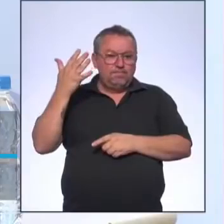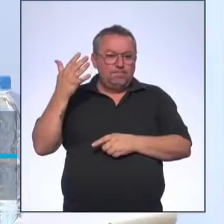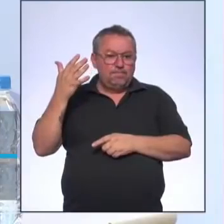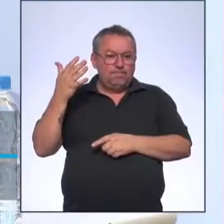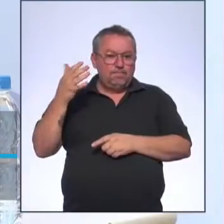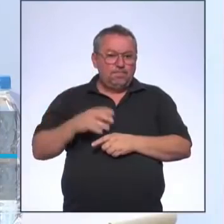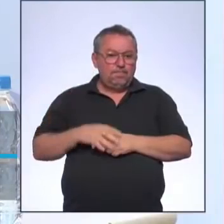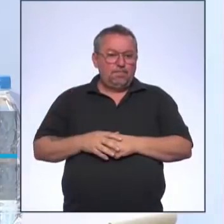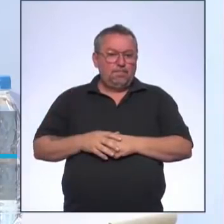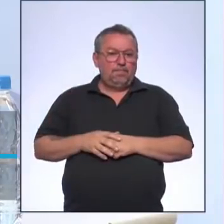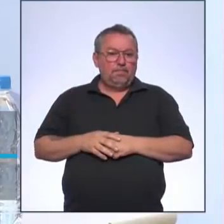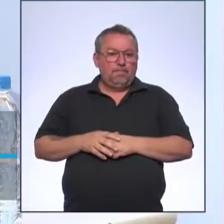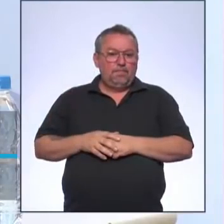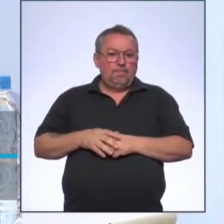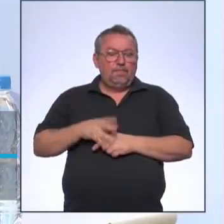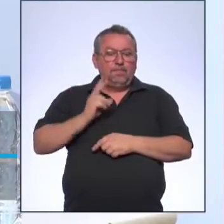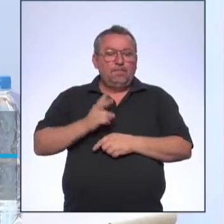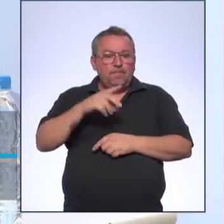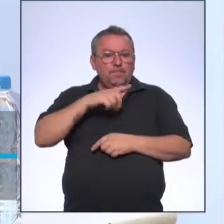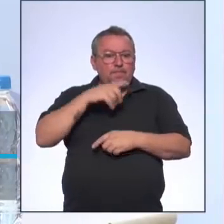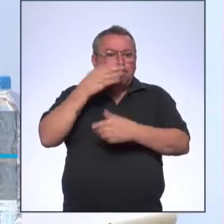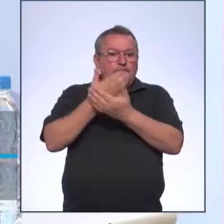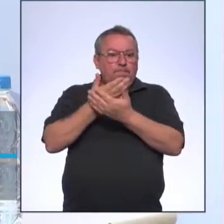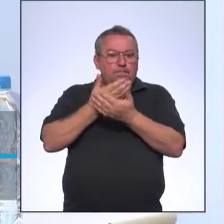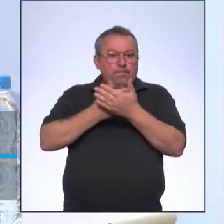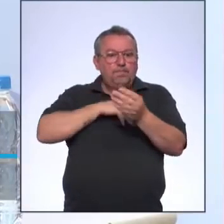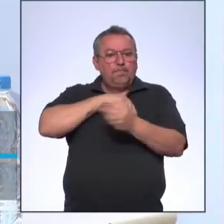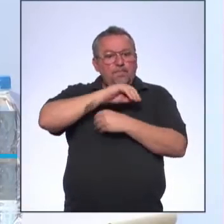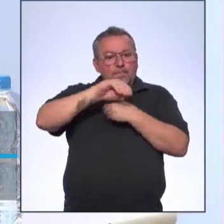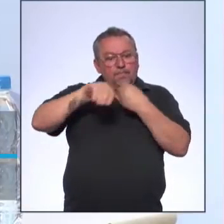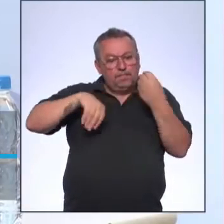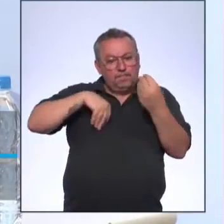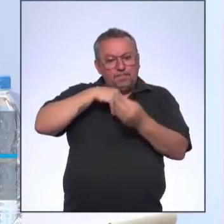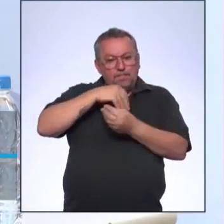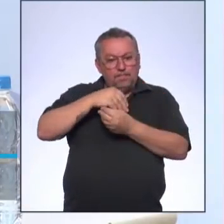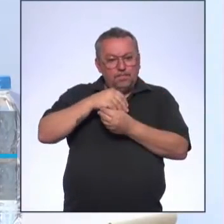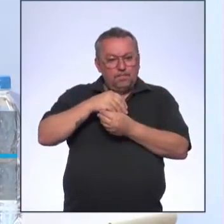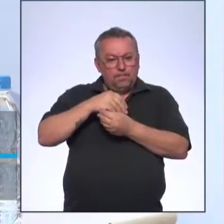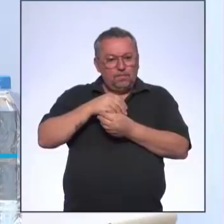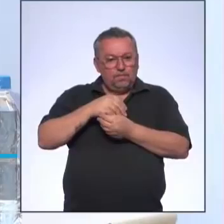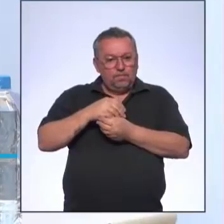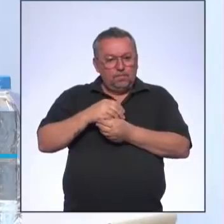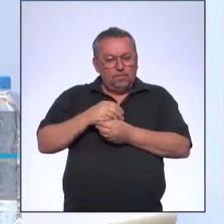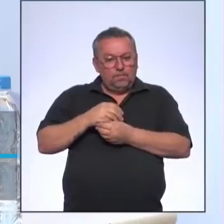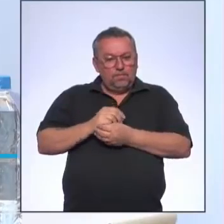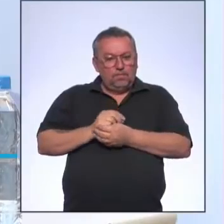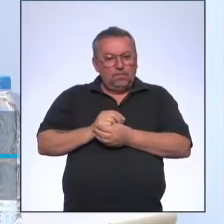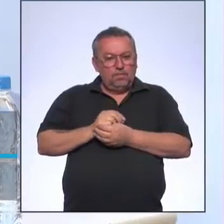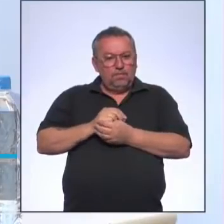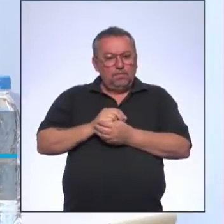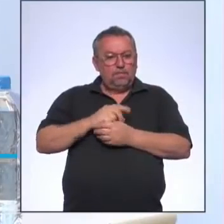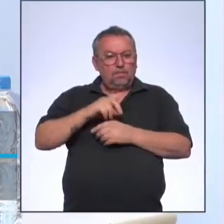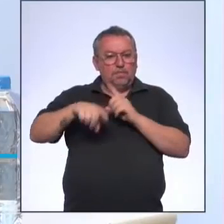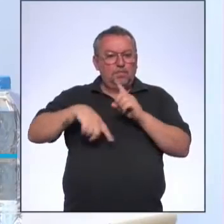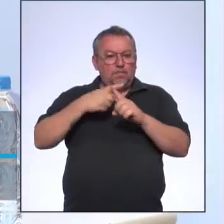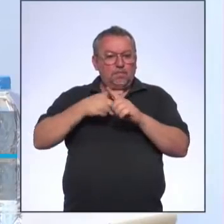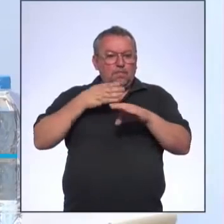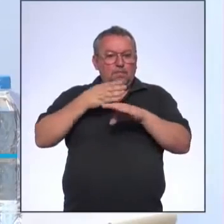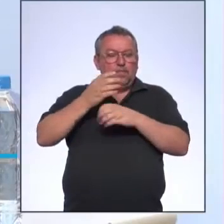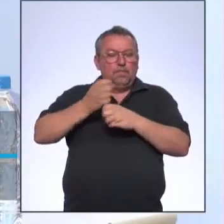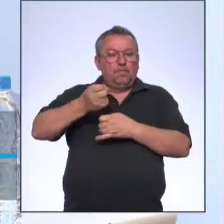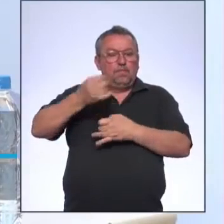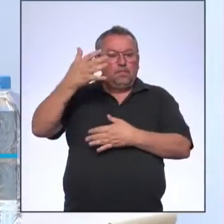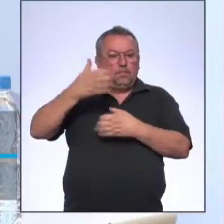certo? Sempre tem estudo envolvido, tá, pessoal? Vamos lá, mais uma interação no